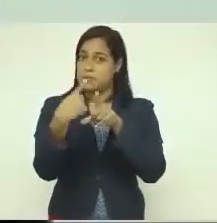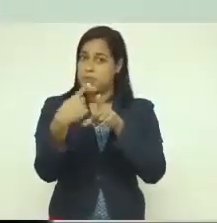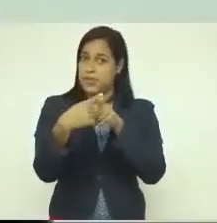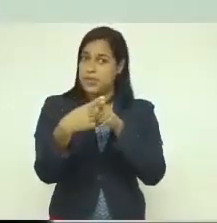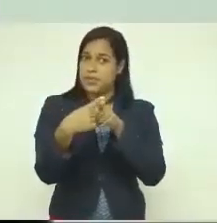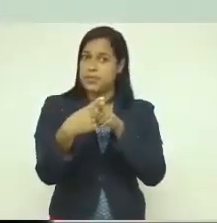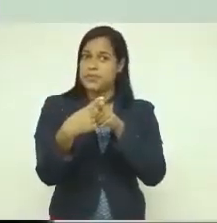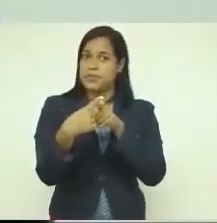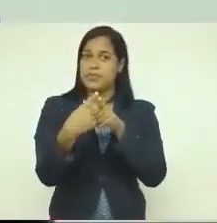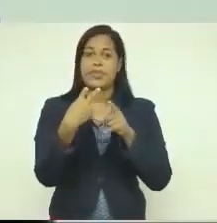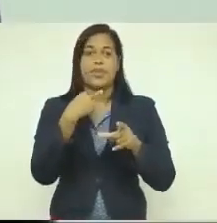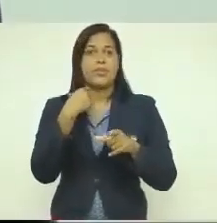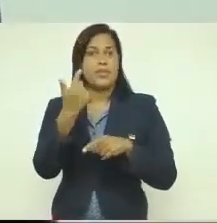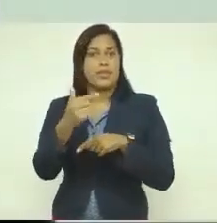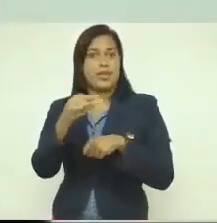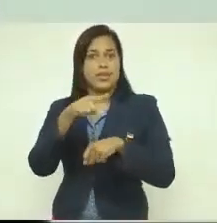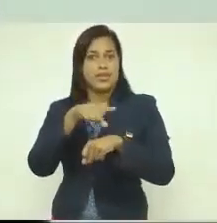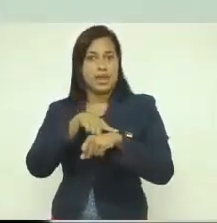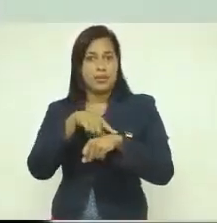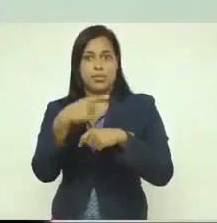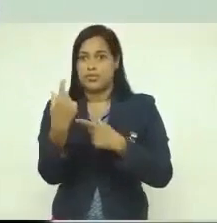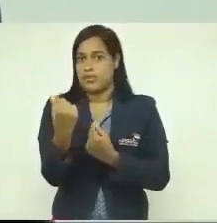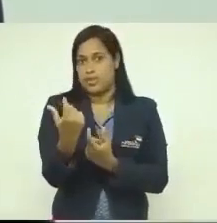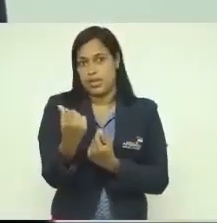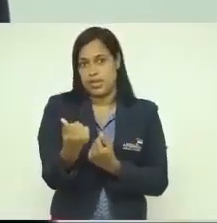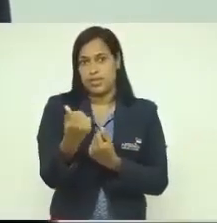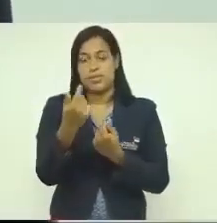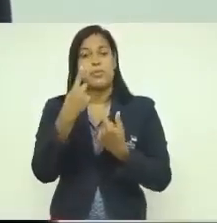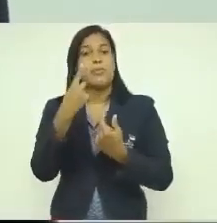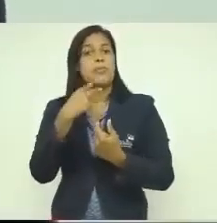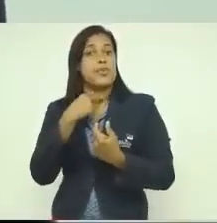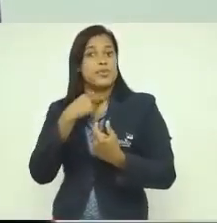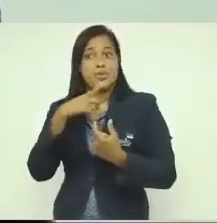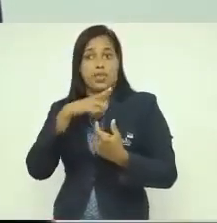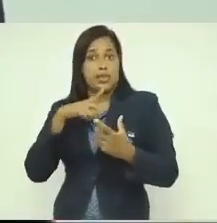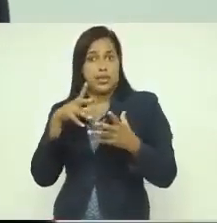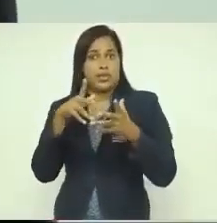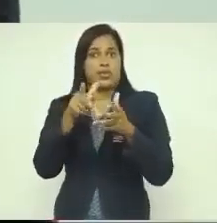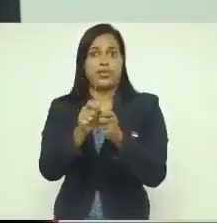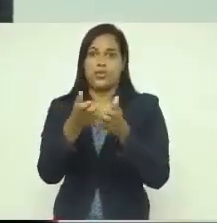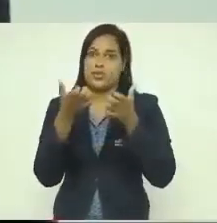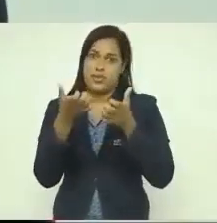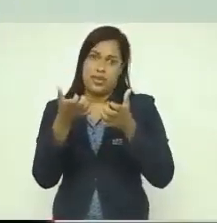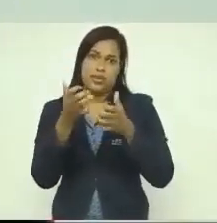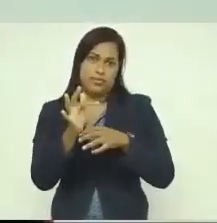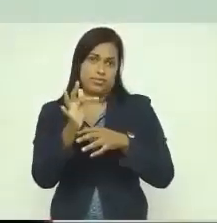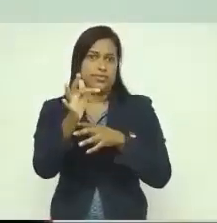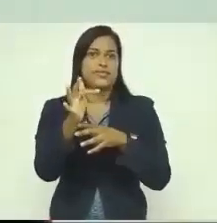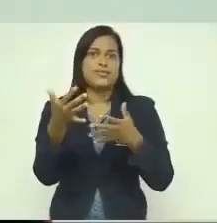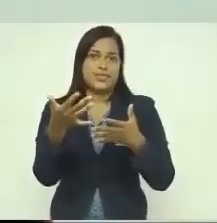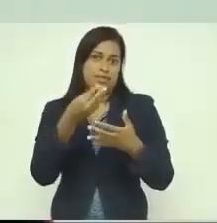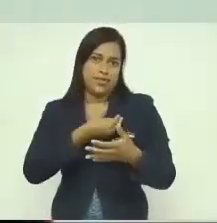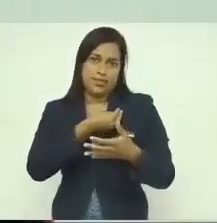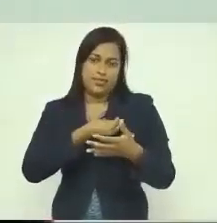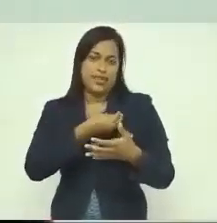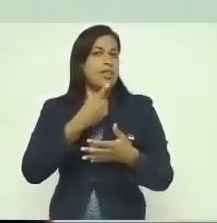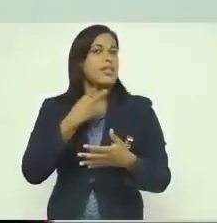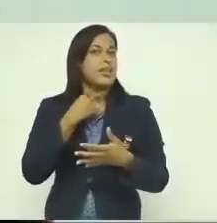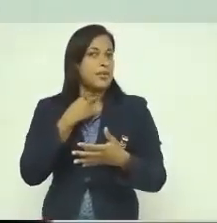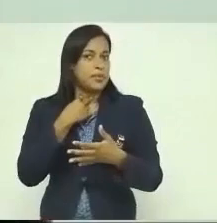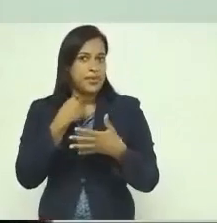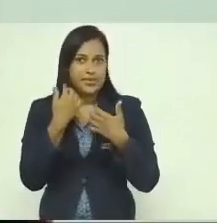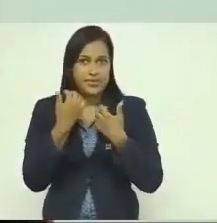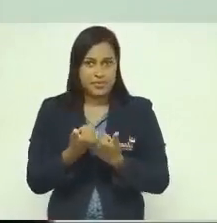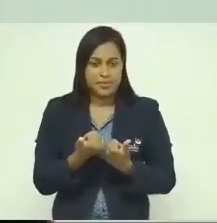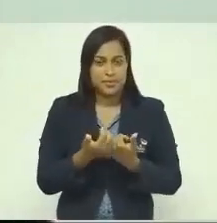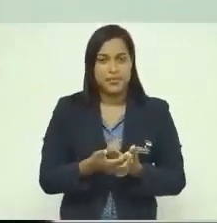posso ter tudo. Apesar de desejar ter tudo, apesar de querer ter todas as coisas possíveis, eu não posso porque